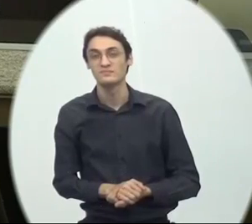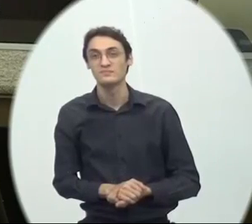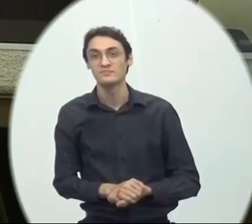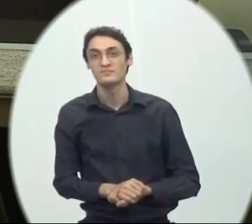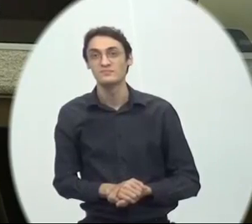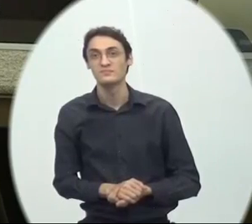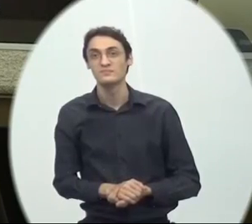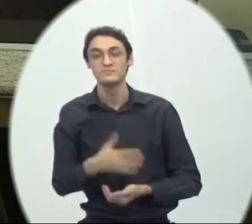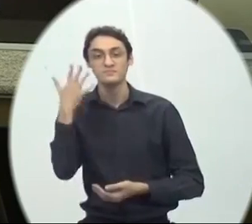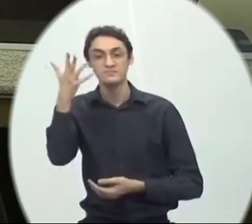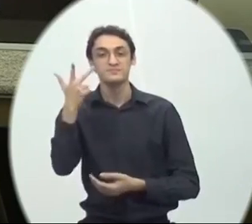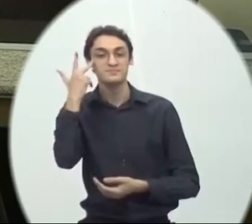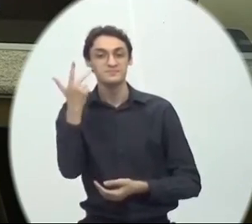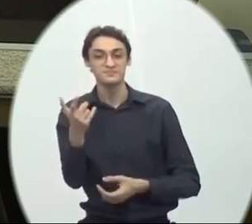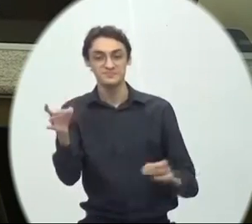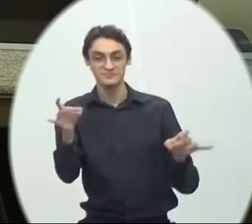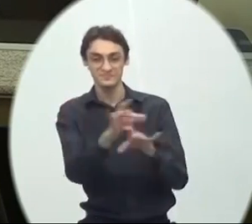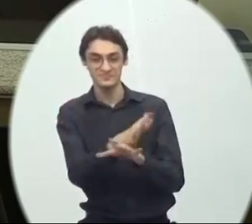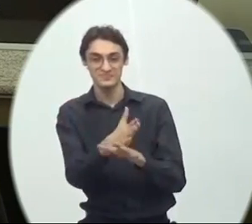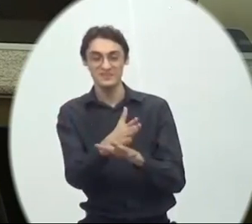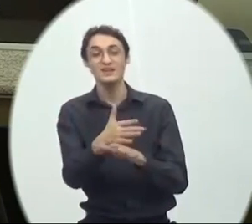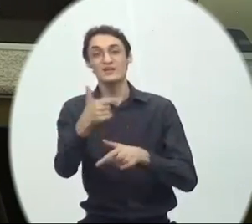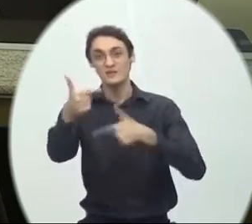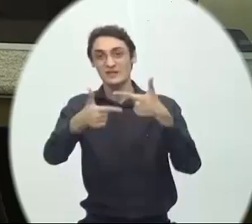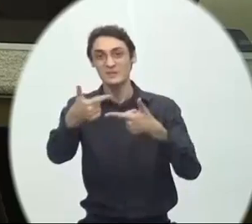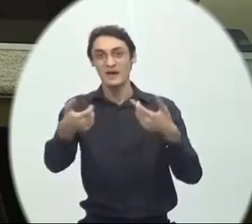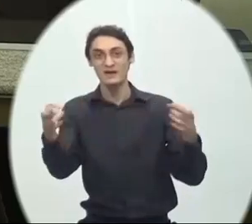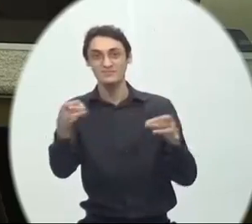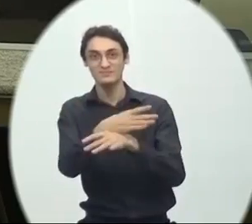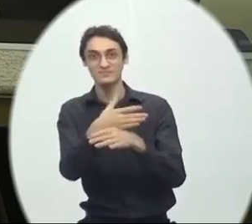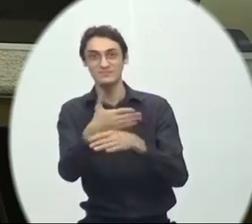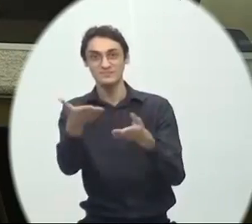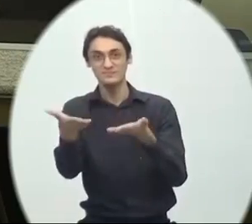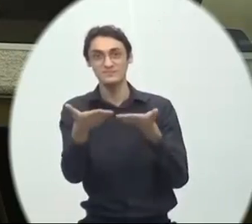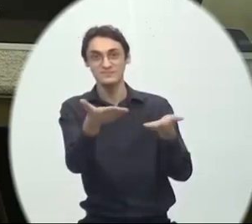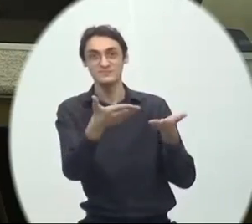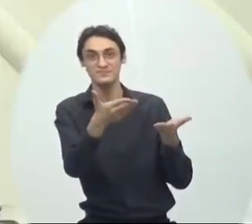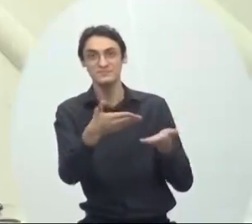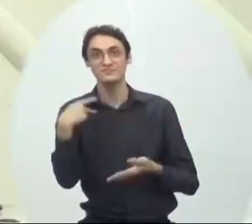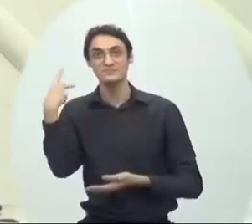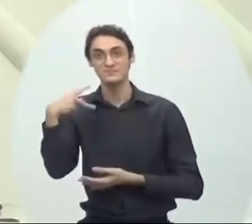Terminada a ordem do dia, não havendo mais nada a tratar, encerramos os trabalhos da presente sessão, convocando os senhores